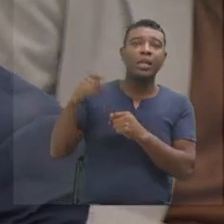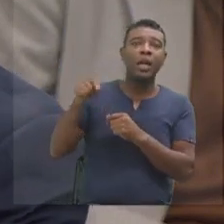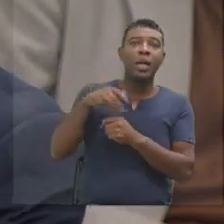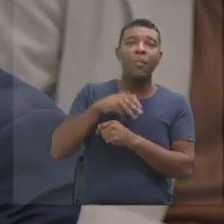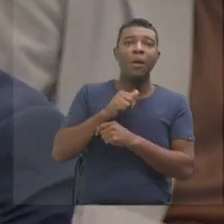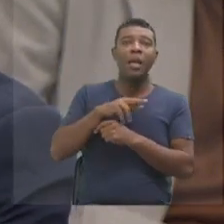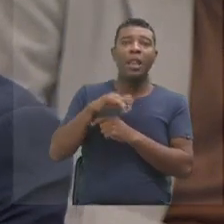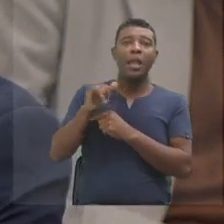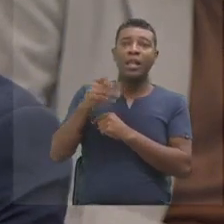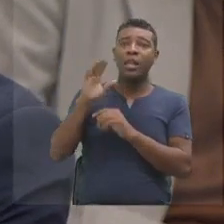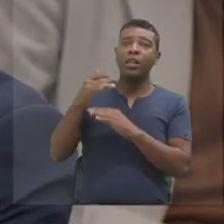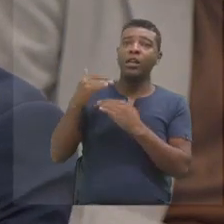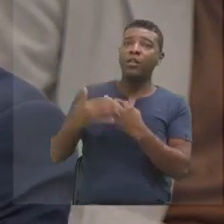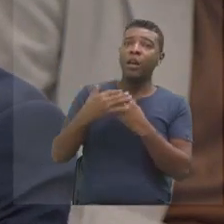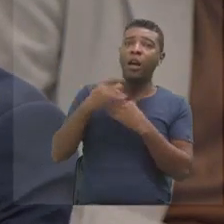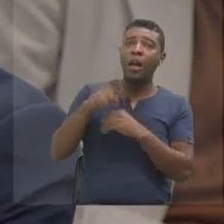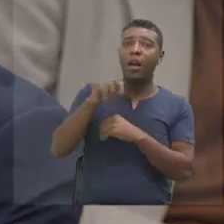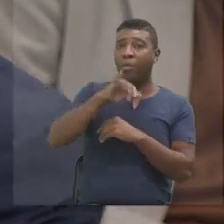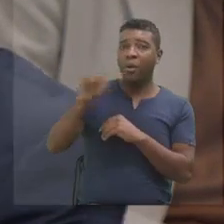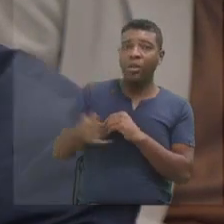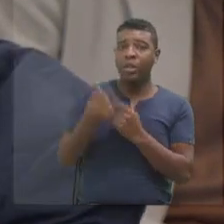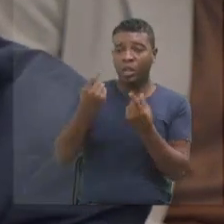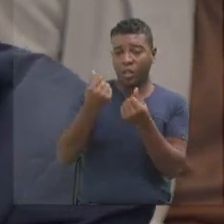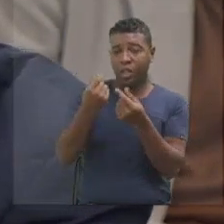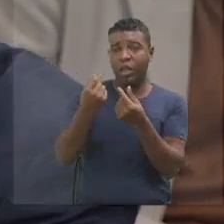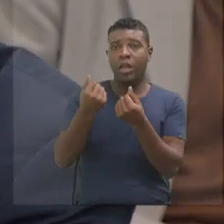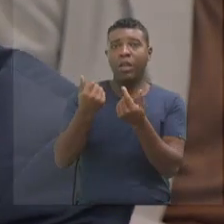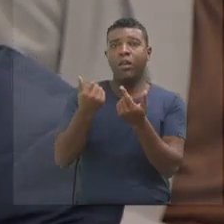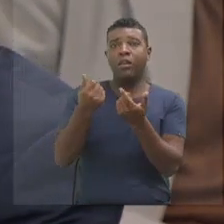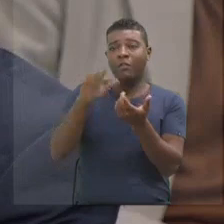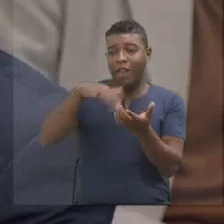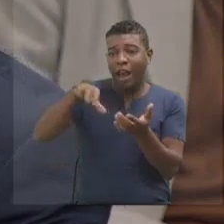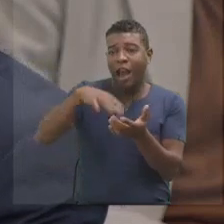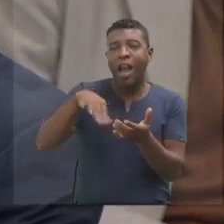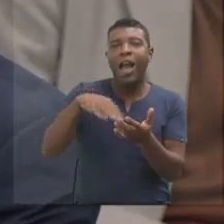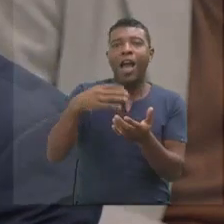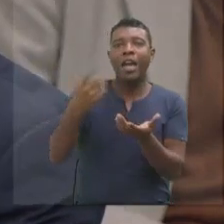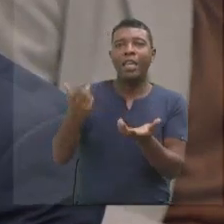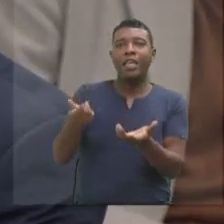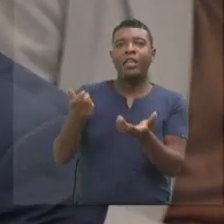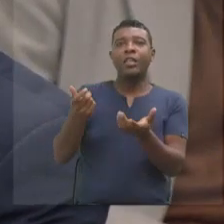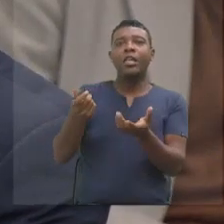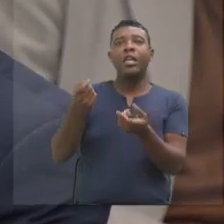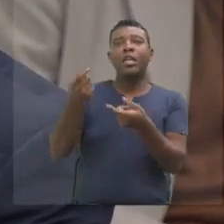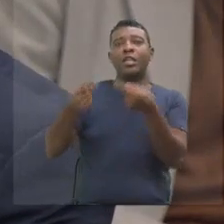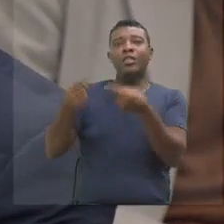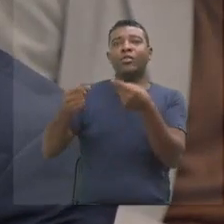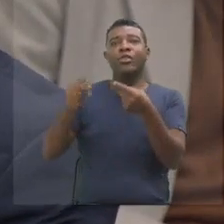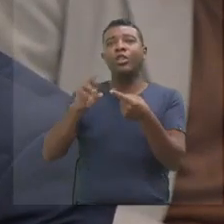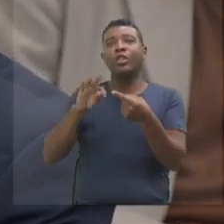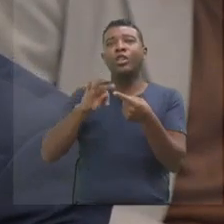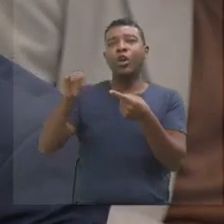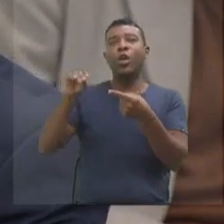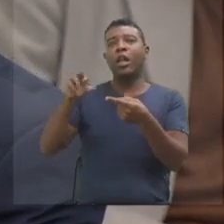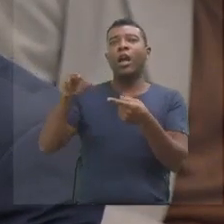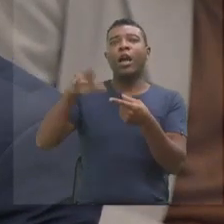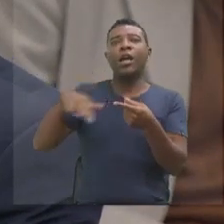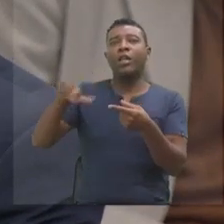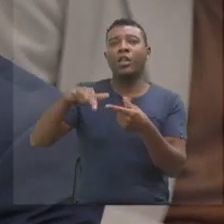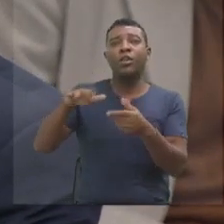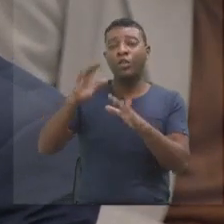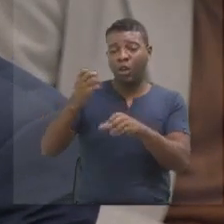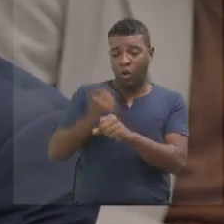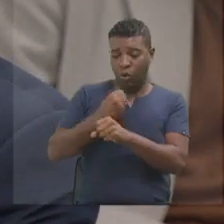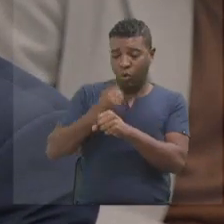do recurso financeiro e discutir todo toda região né porque a gente tem que lembrar quando você constrói um novo